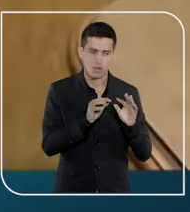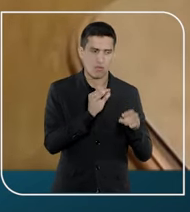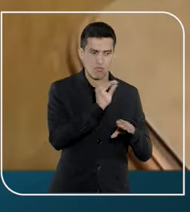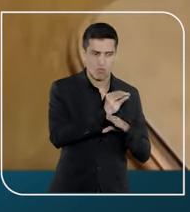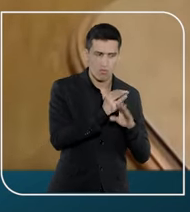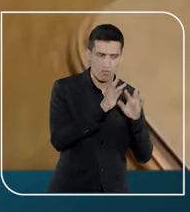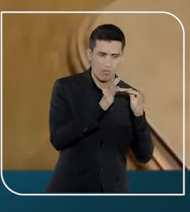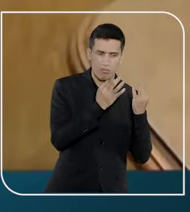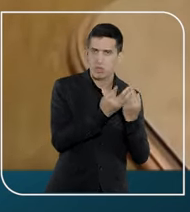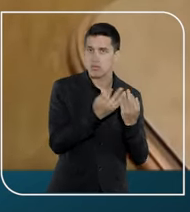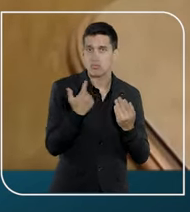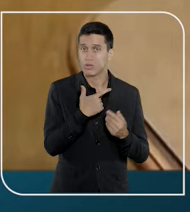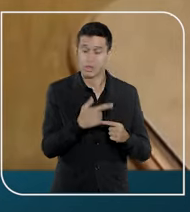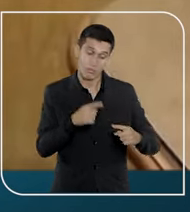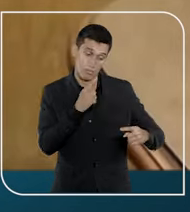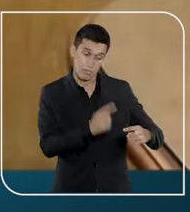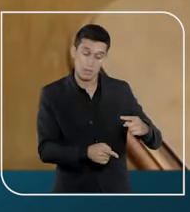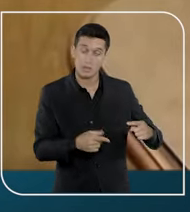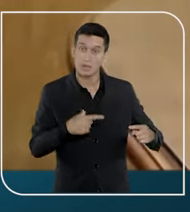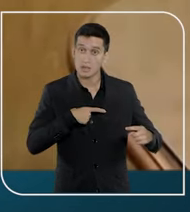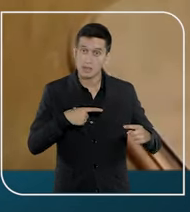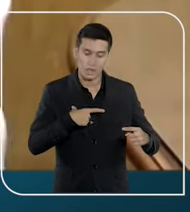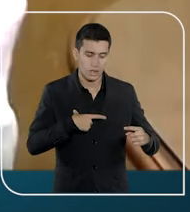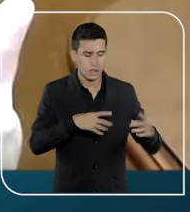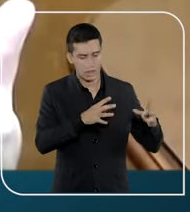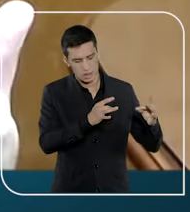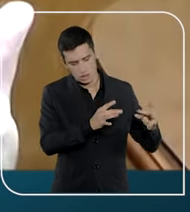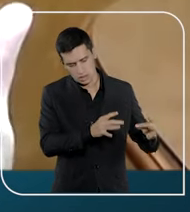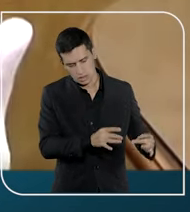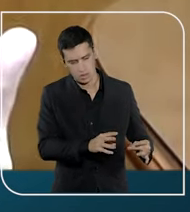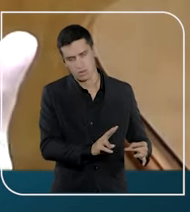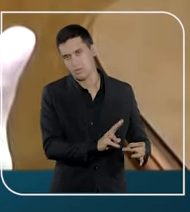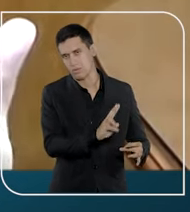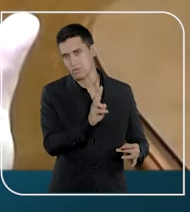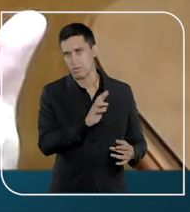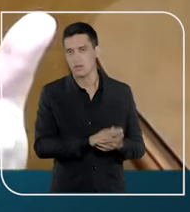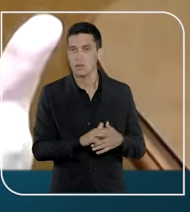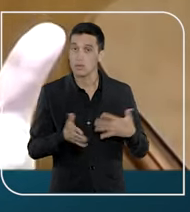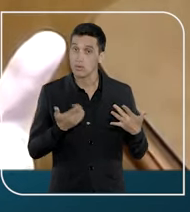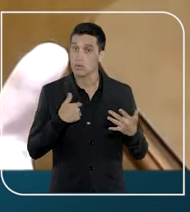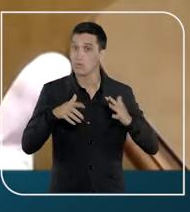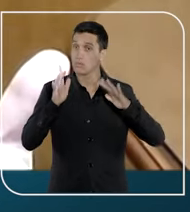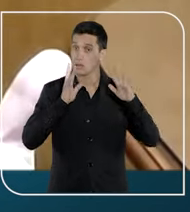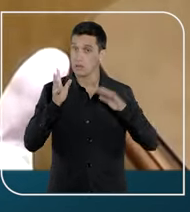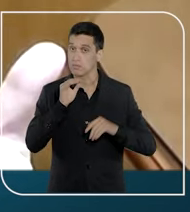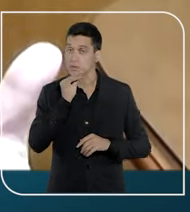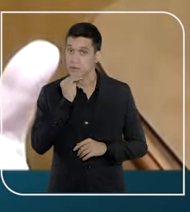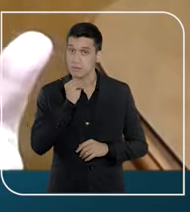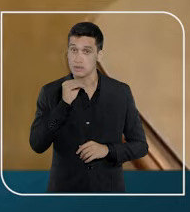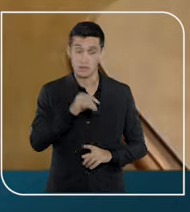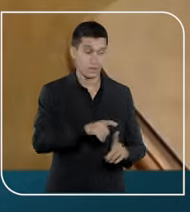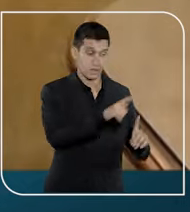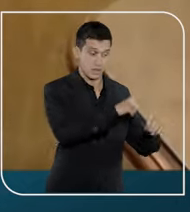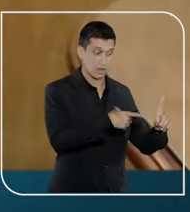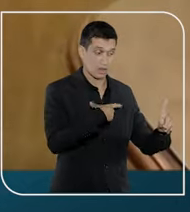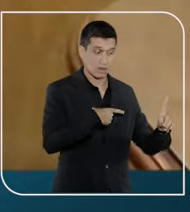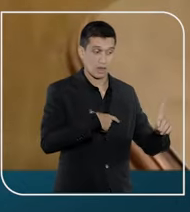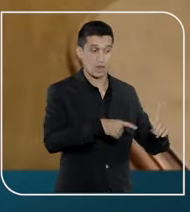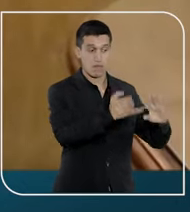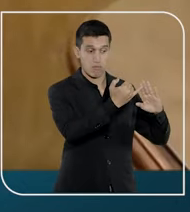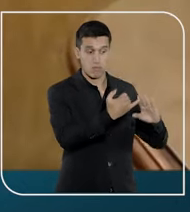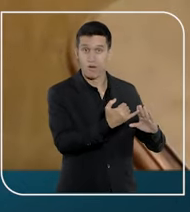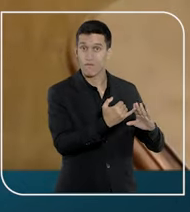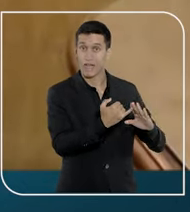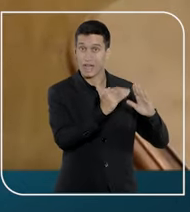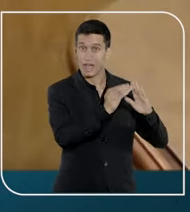a mitigação do valor. Né? Eu imagino o seguinte, se o fulano tem um imóvel de 15 milhões e deve